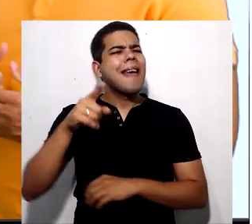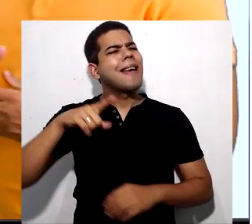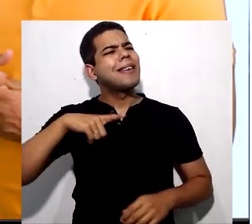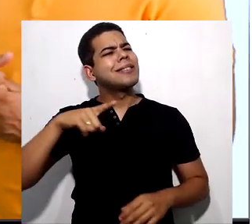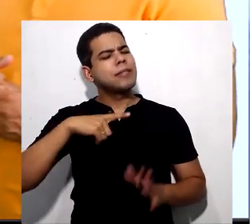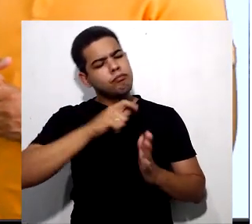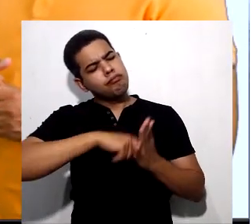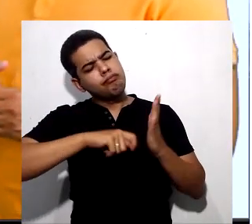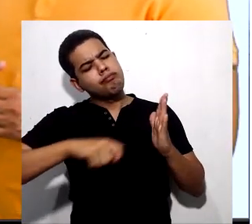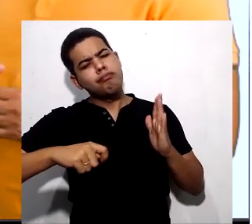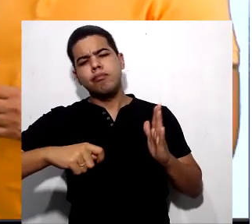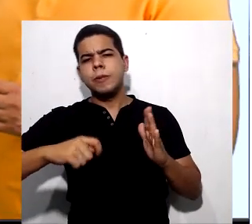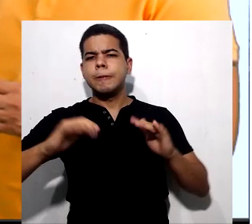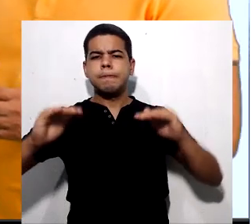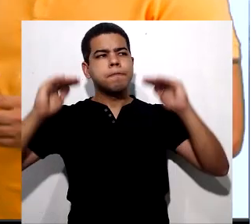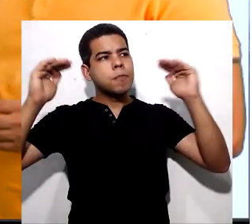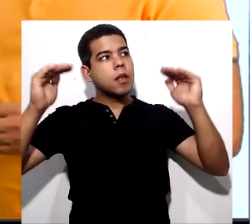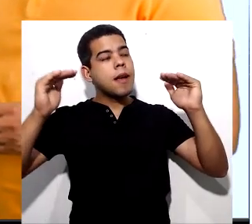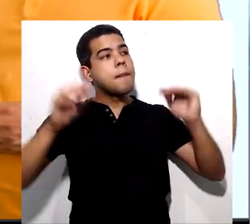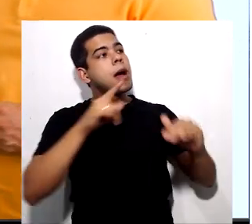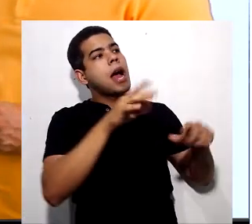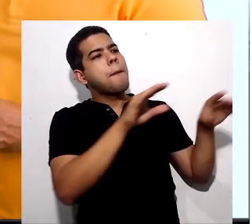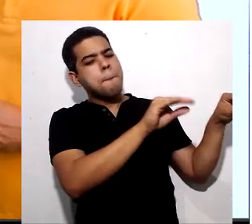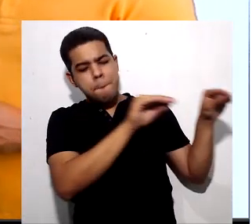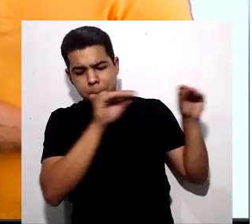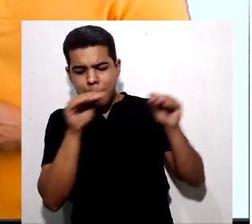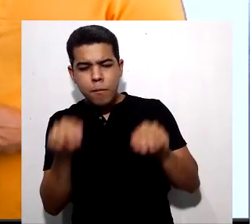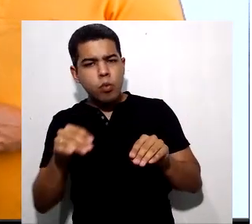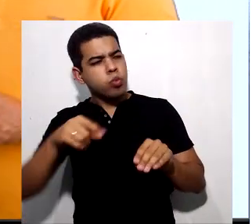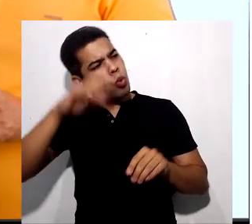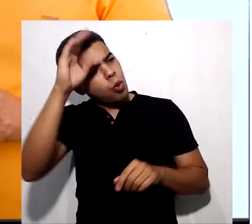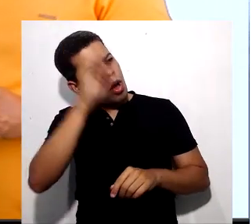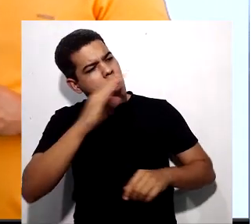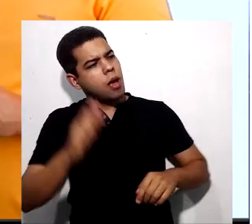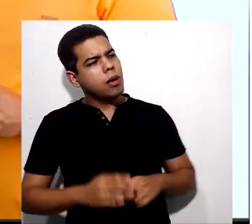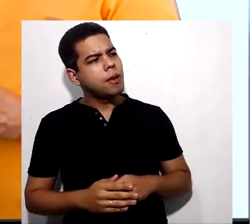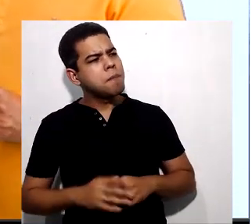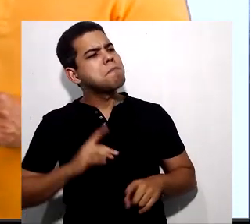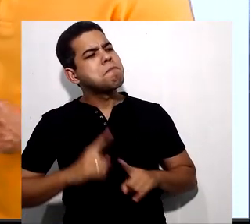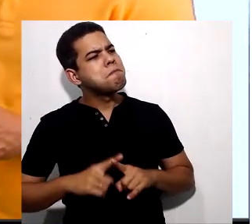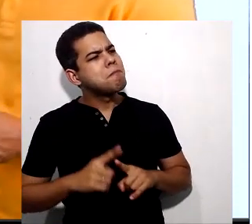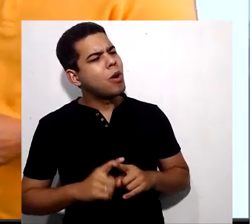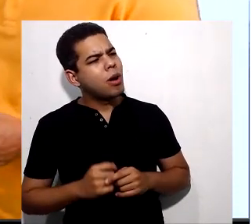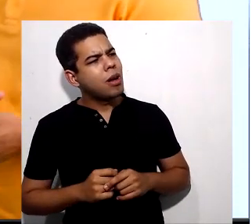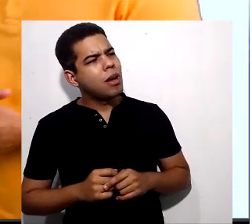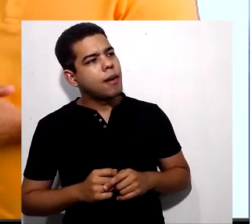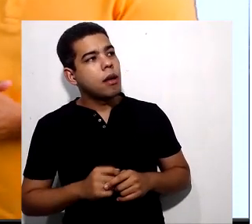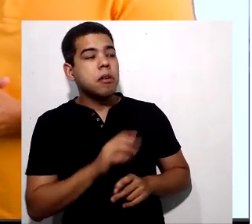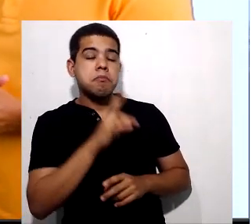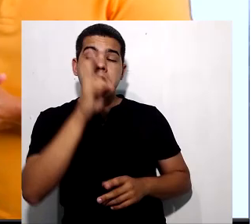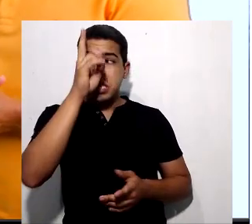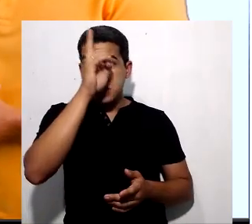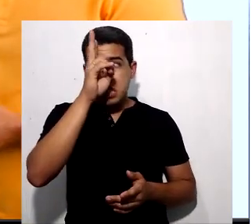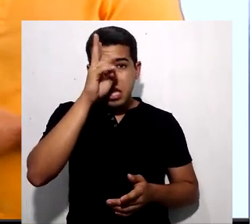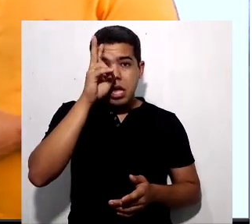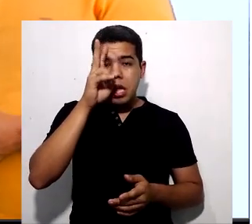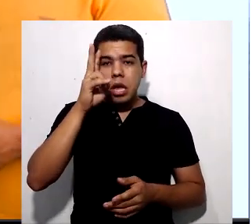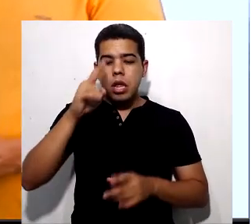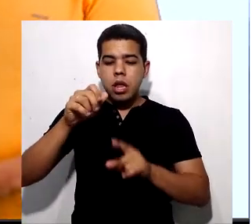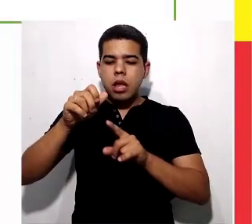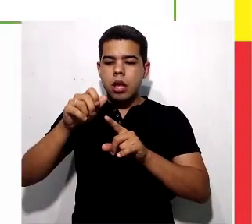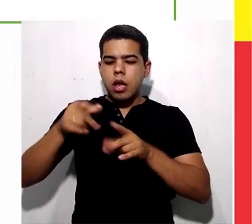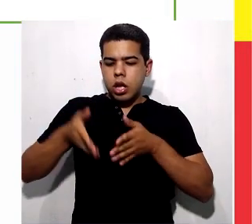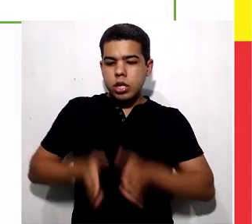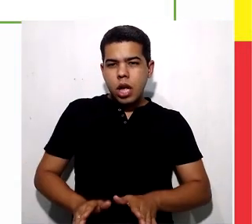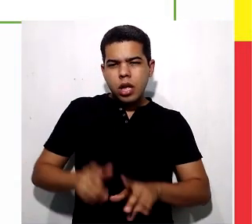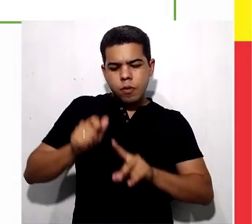será que Clarice Lispector sai de sua terra natal, certo, e vem ao Brasil? Lembrar que ela vem ao Brasil aos 2